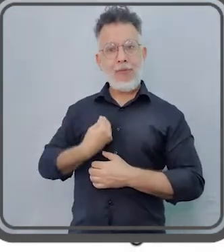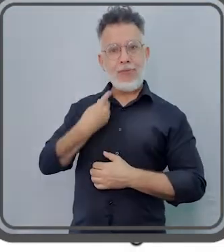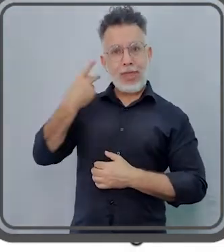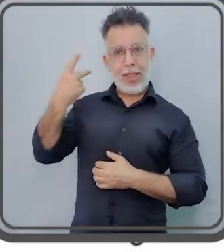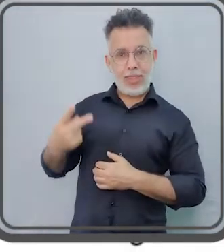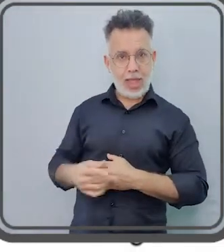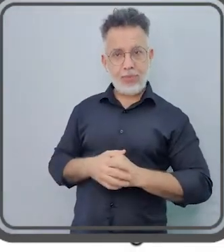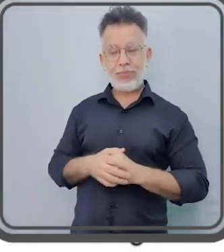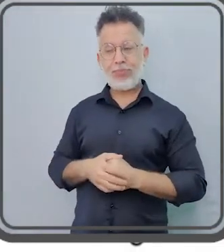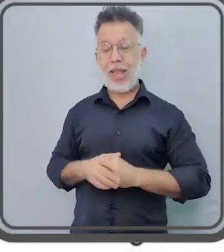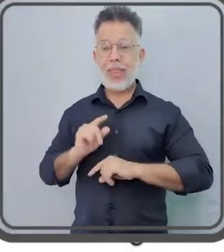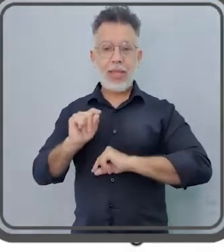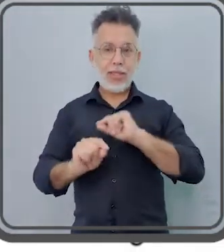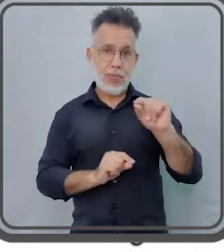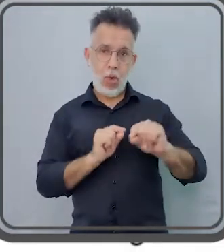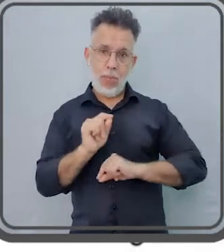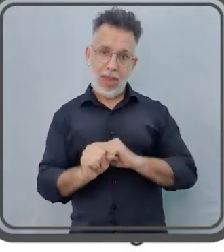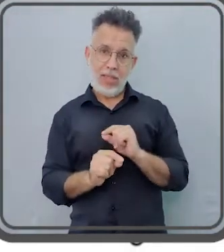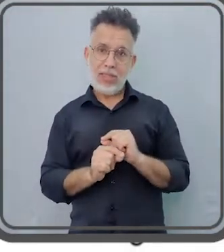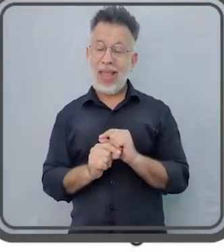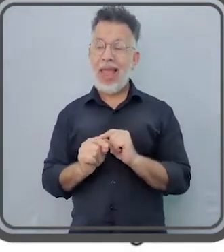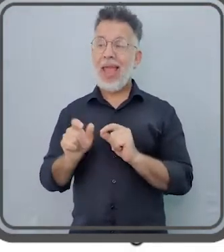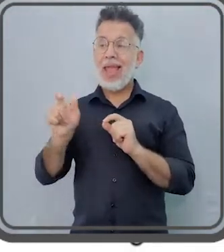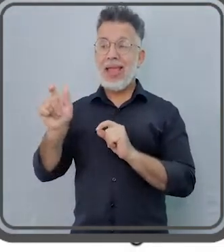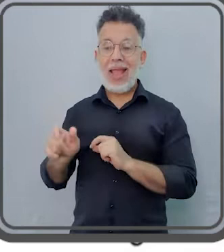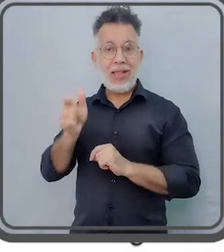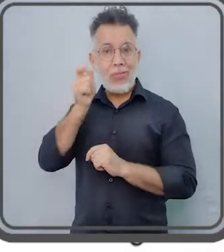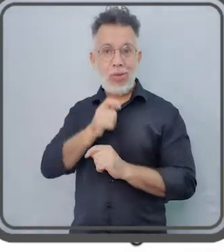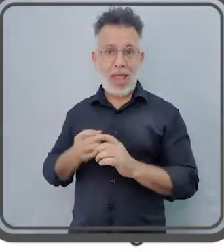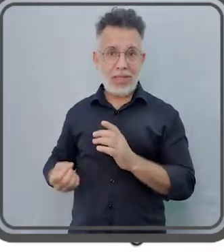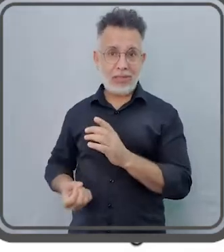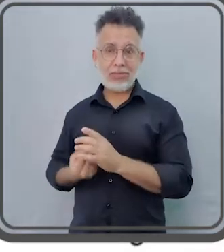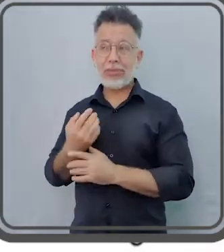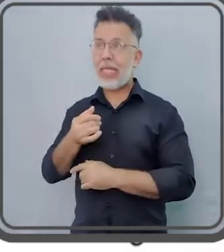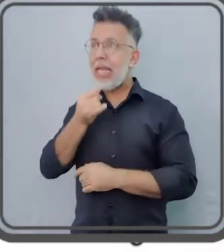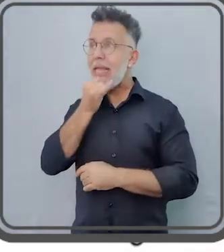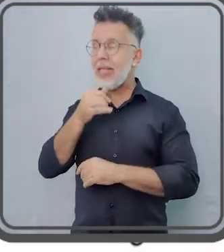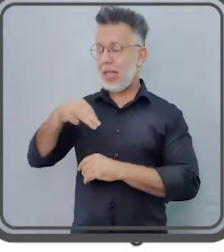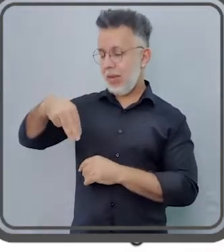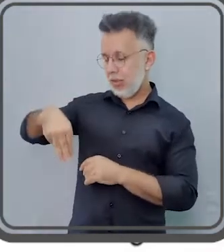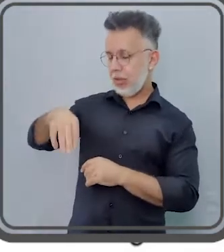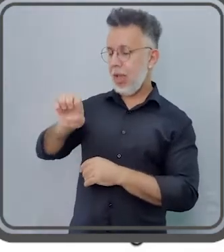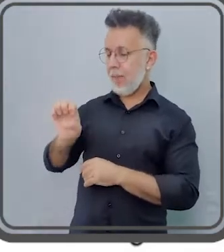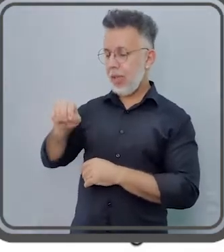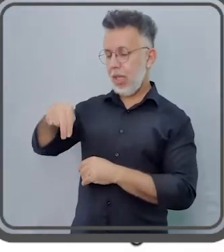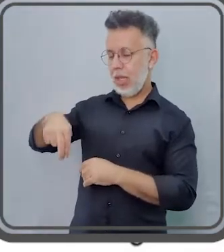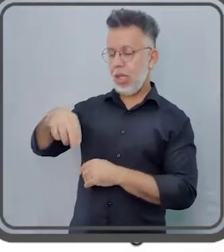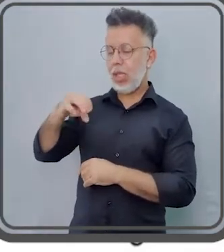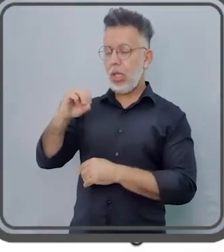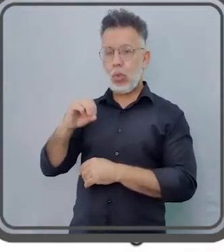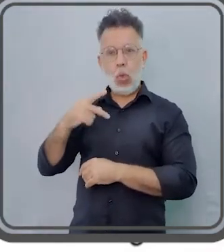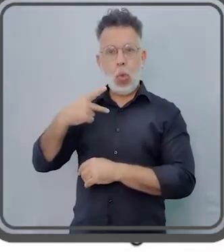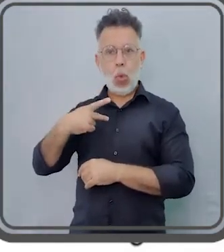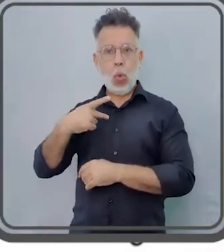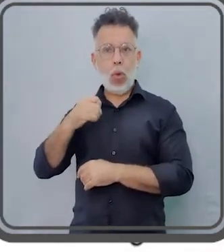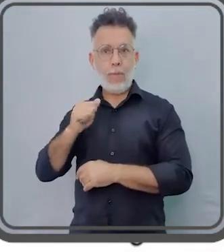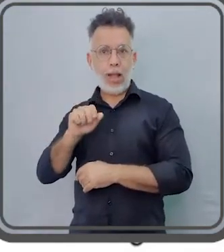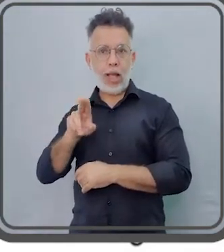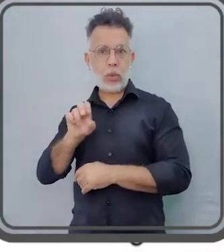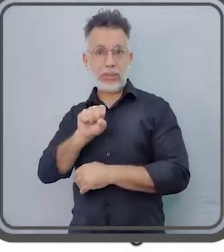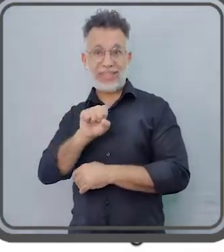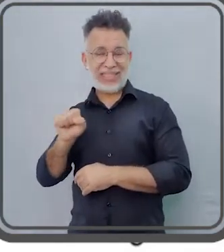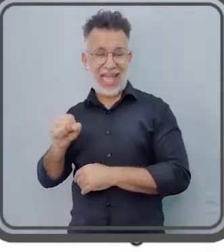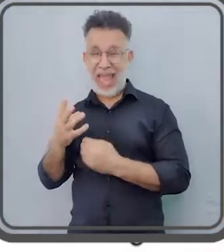momentos que inevitavelmente as mulheres entram, que é a menopausa, por exemplo, né? É muita conversa, é de pouquinho em pouquinho,